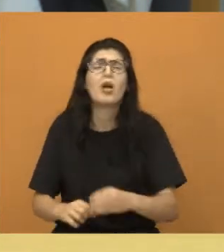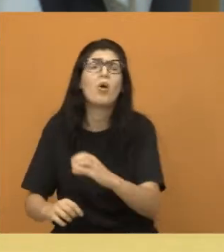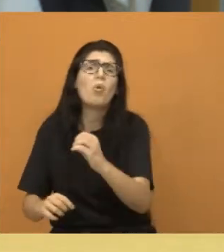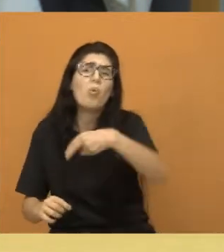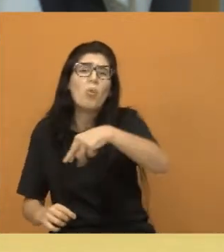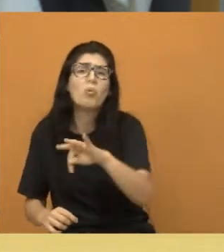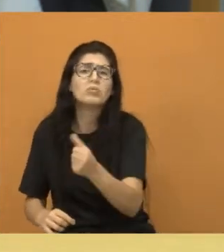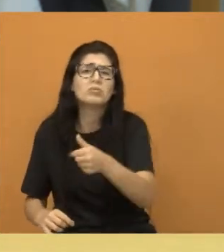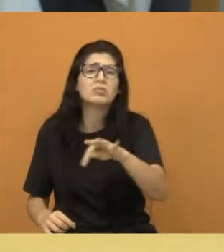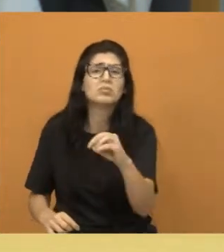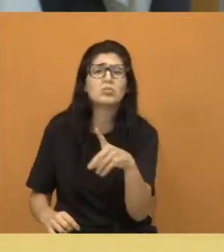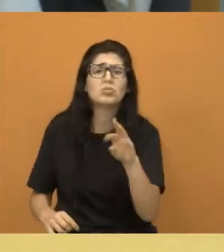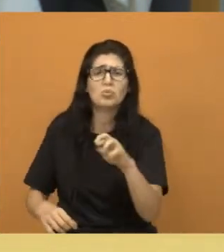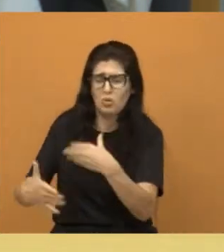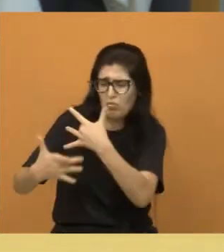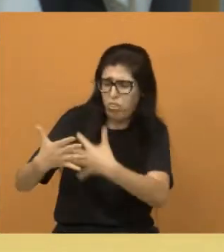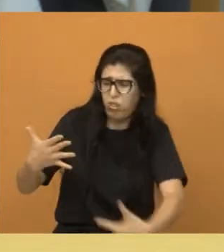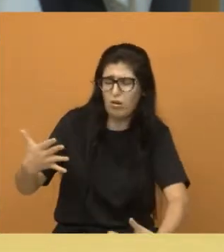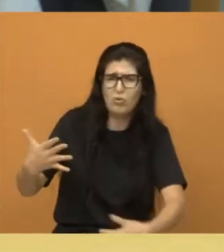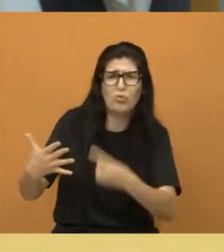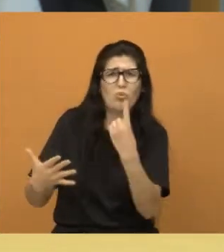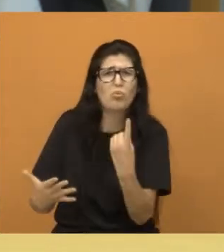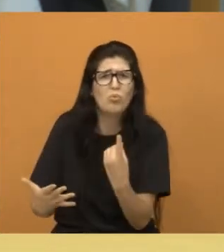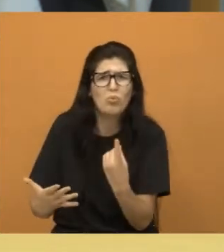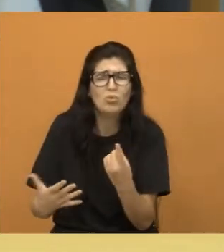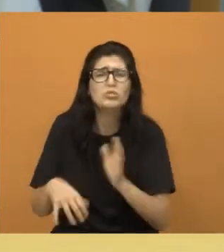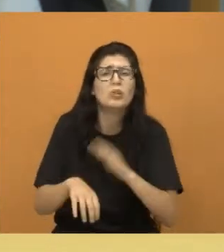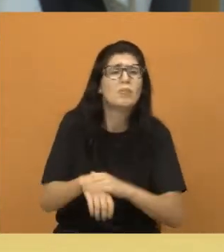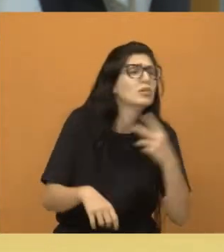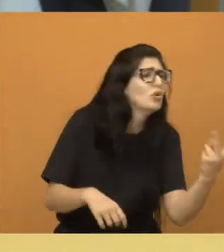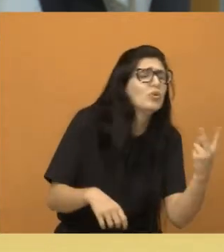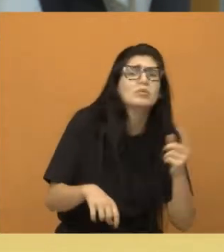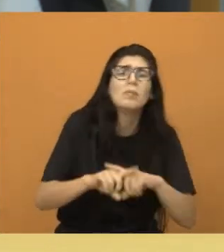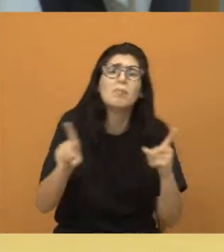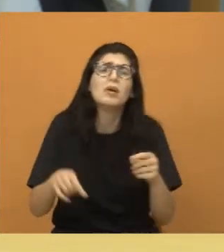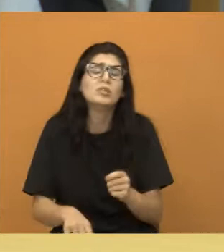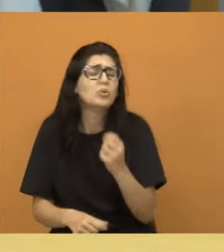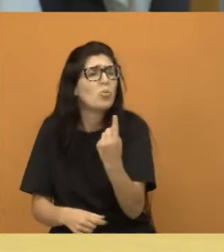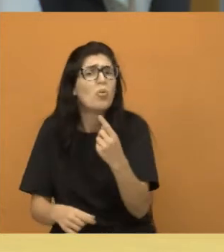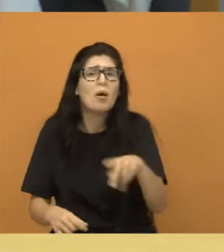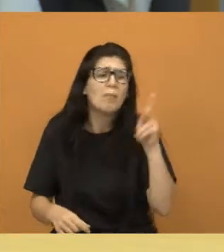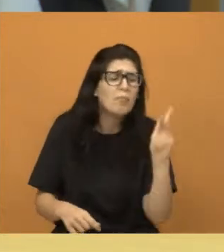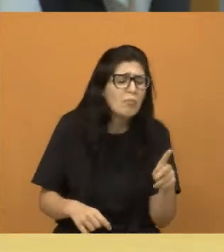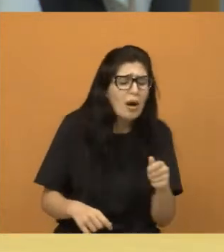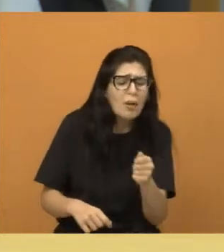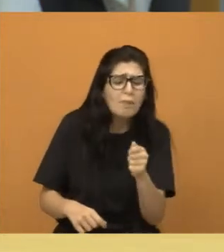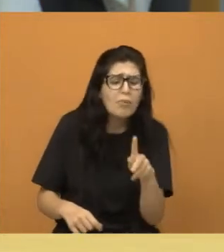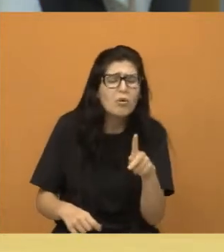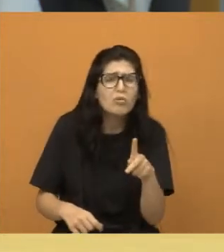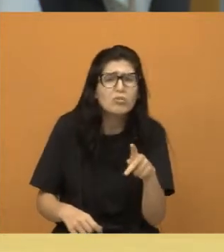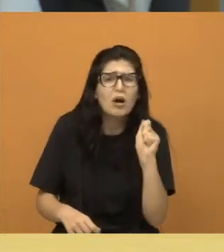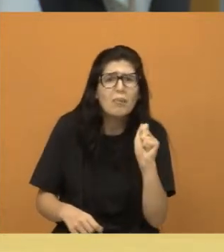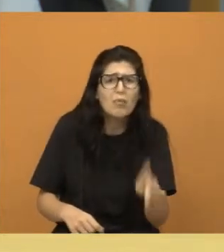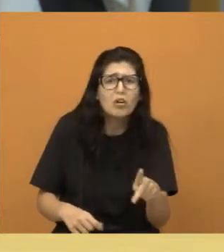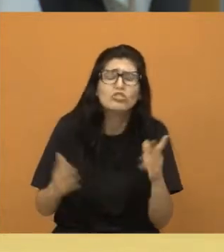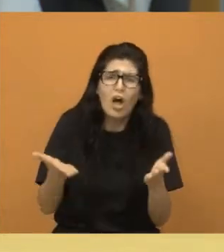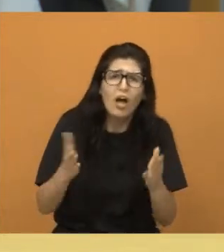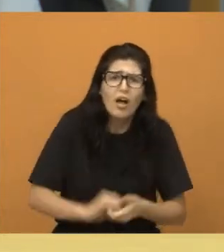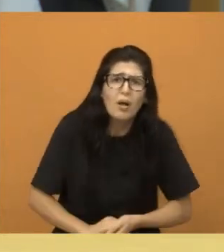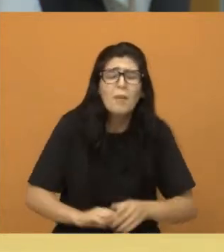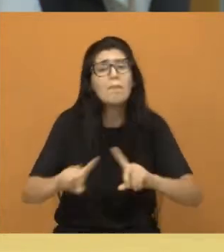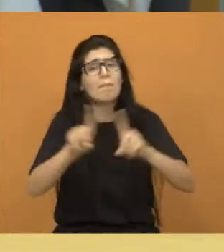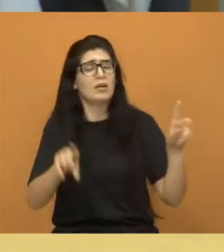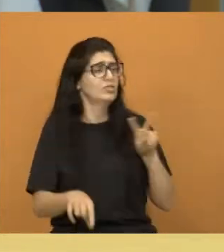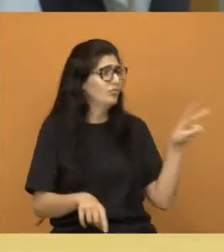e eles querem chamar 2, mas esse um está aposentando. E quem vai cuidar das licitações? Agora, eu acredito que, como o